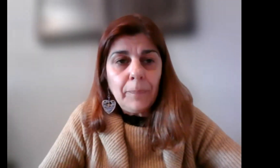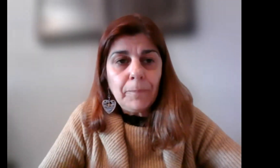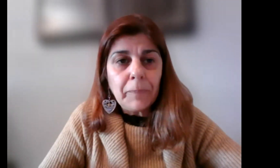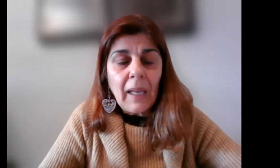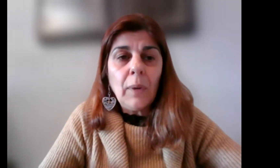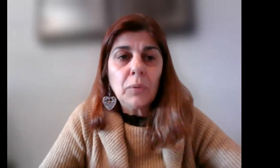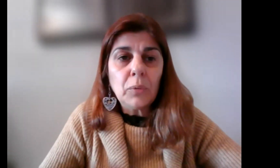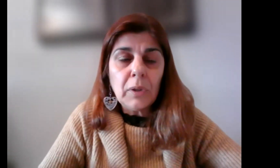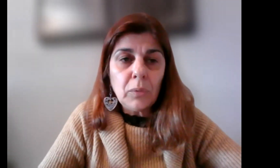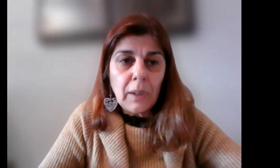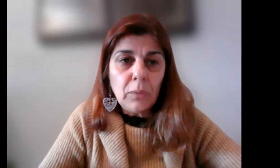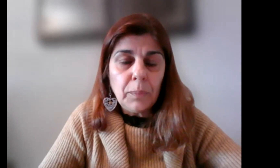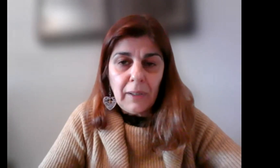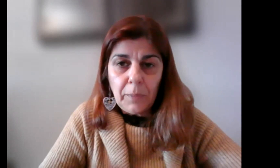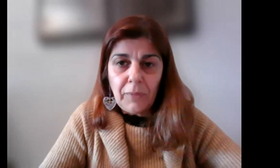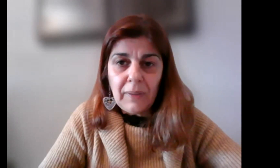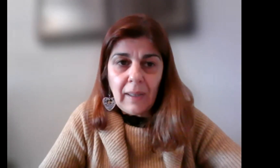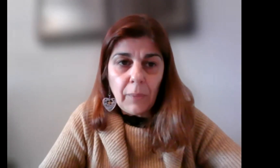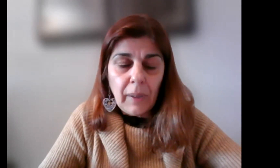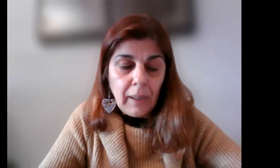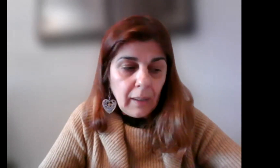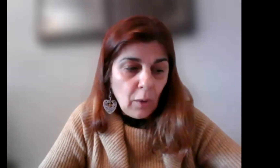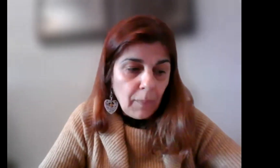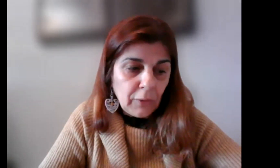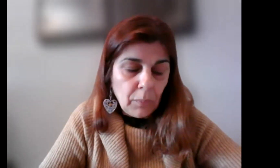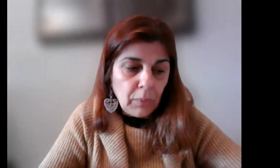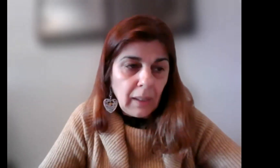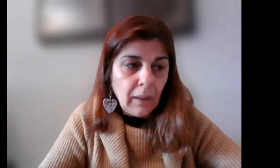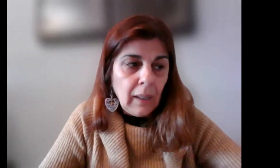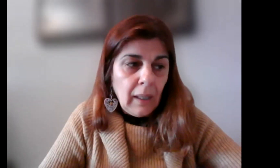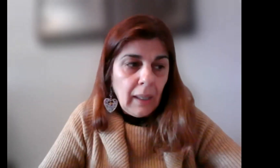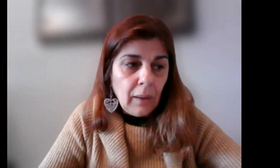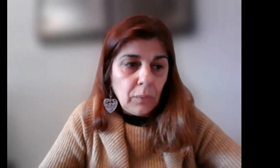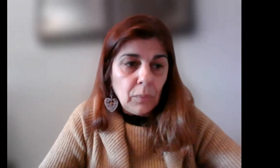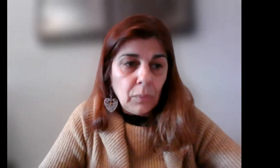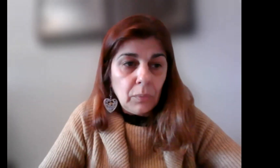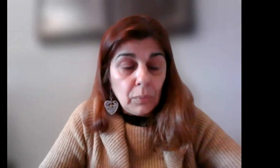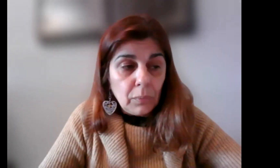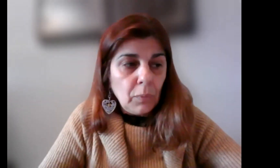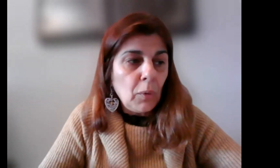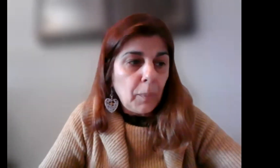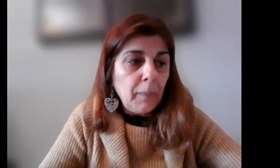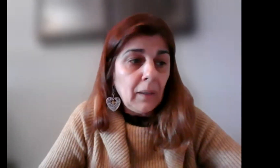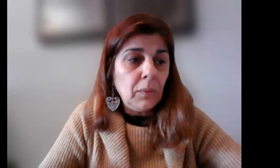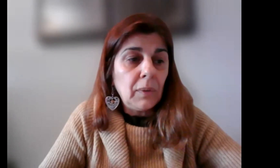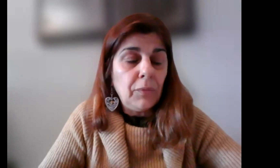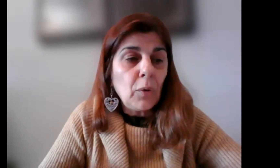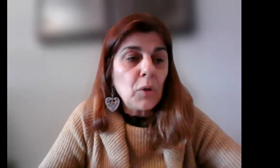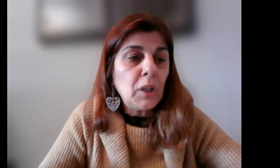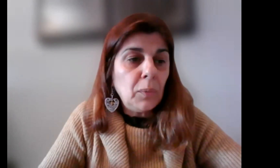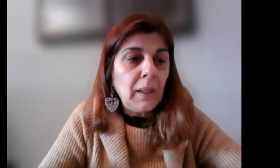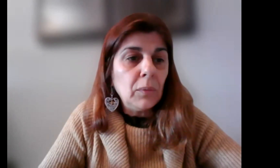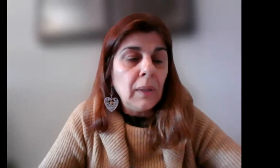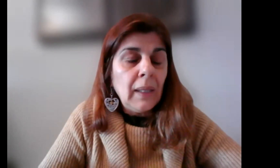também, enquanto coordenadora do Plano de Prevenção e Combate ao Bullying do meu agrupamento, que